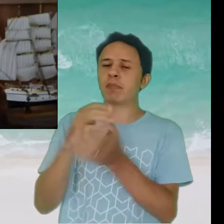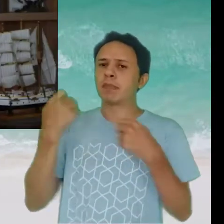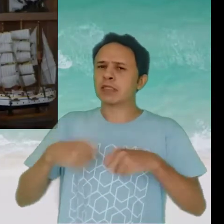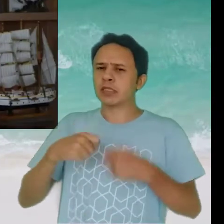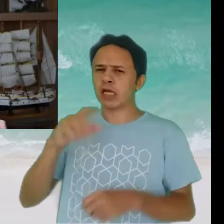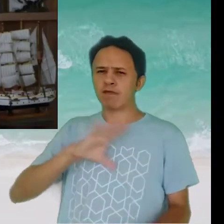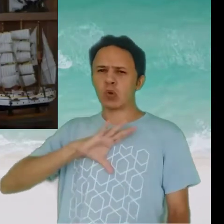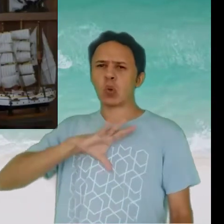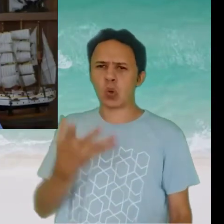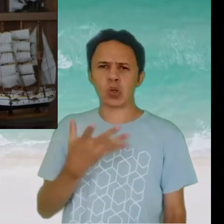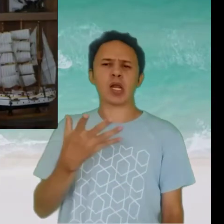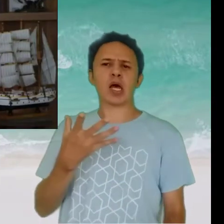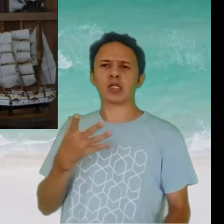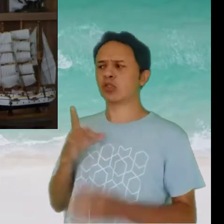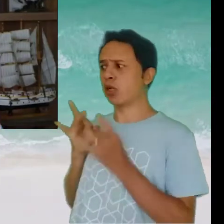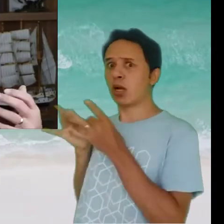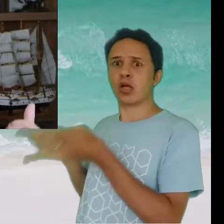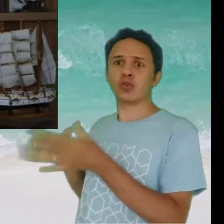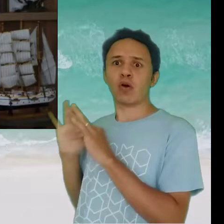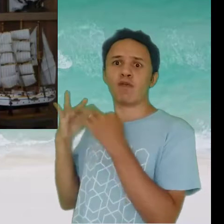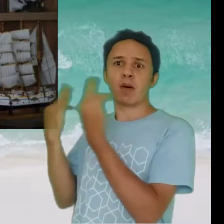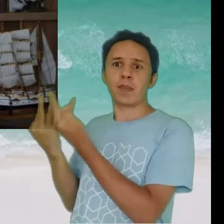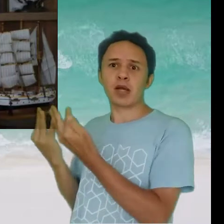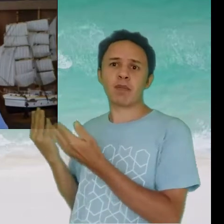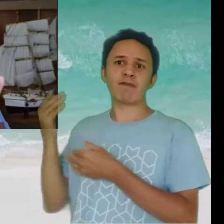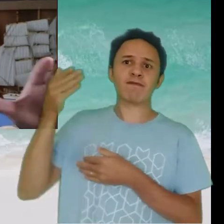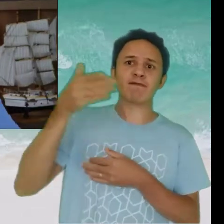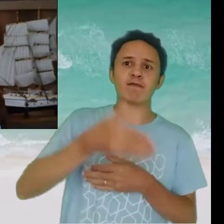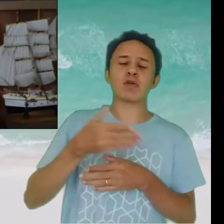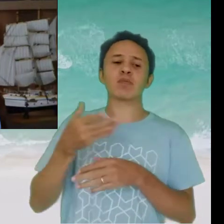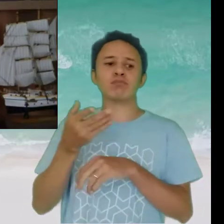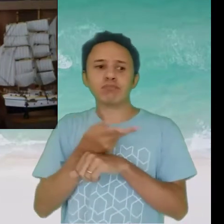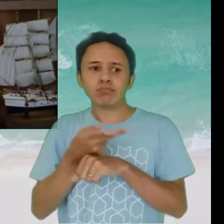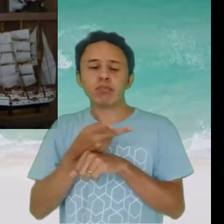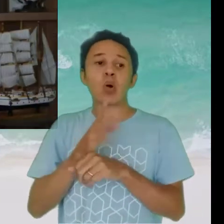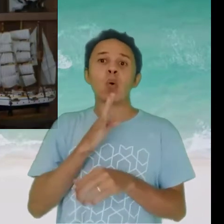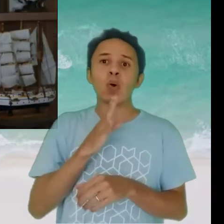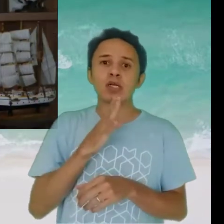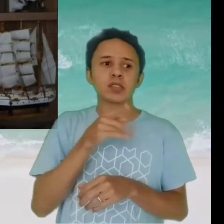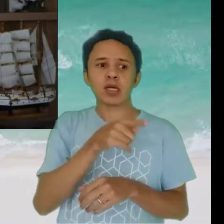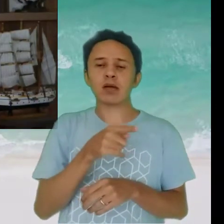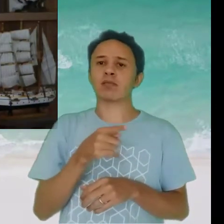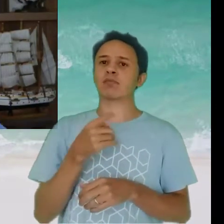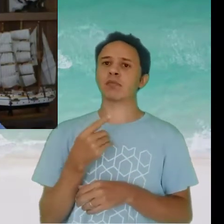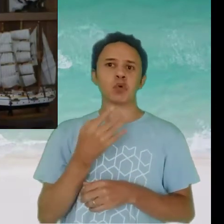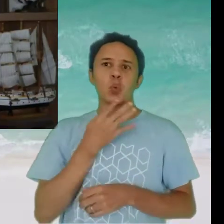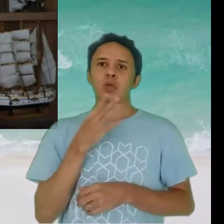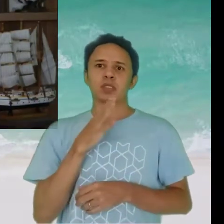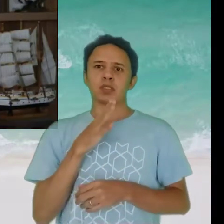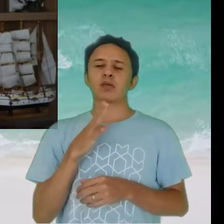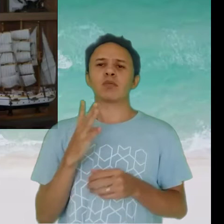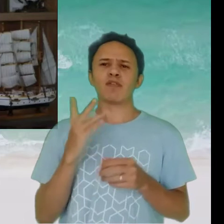macho. Homens corajosos e determinados deixaram suas famílias para conhecer o desconhecido. E a maioria deles nunca